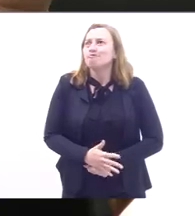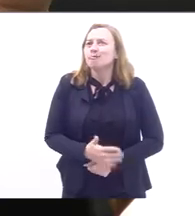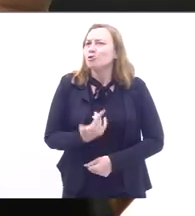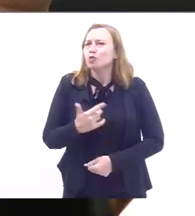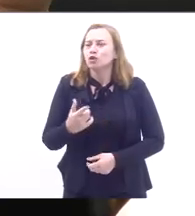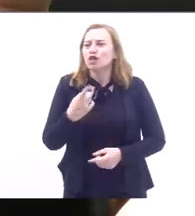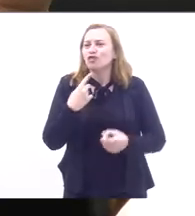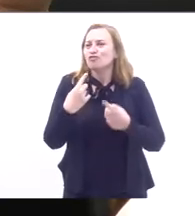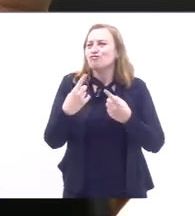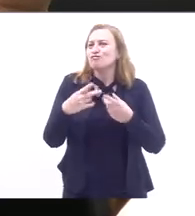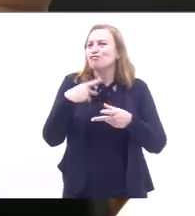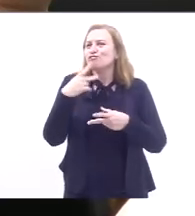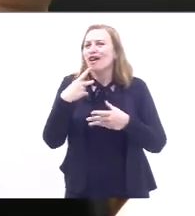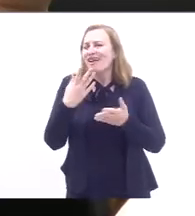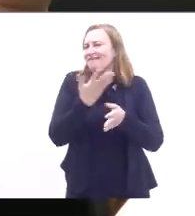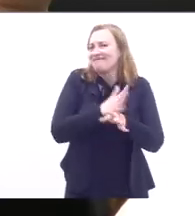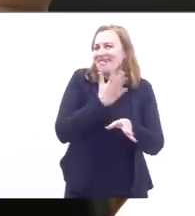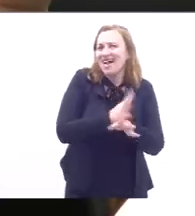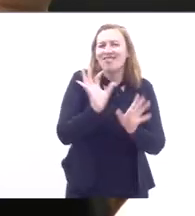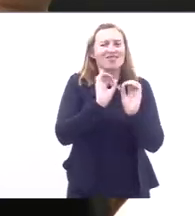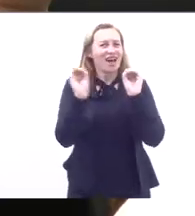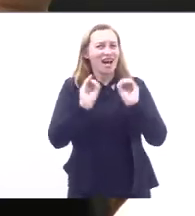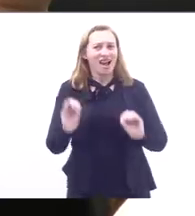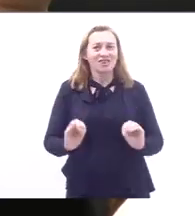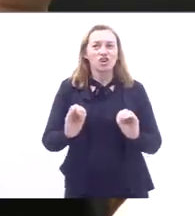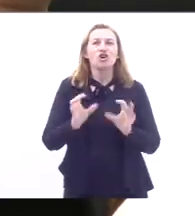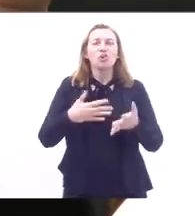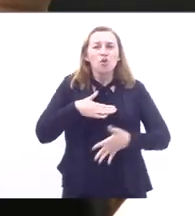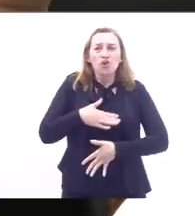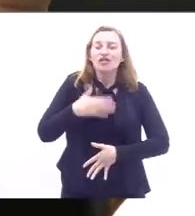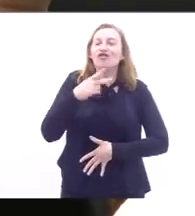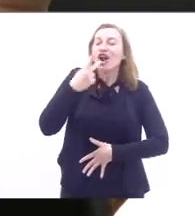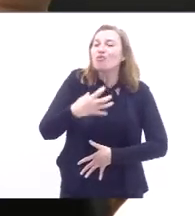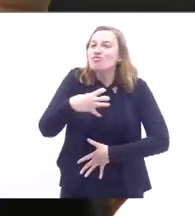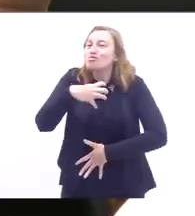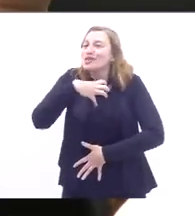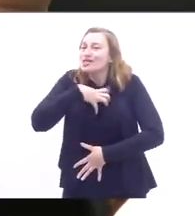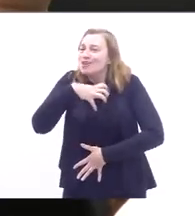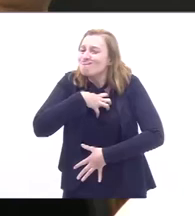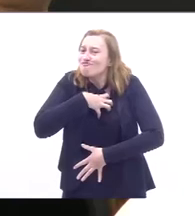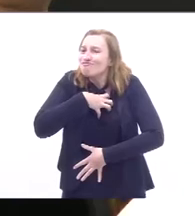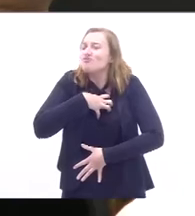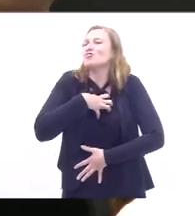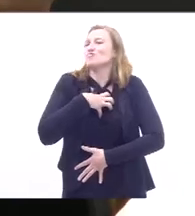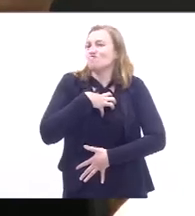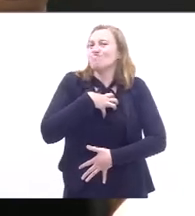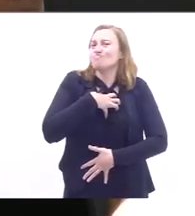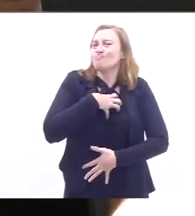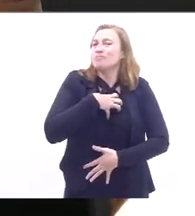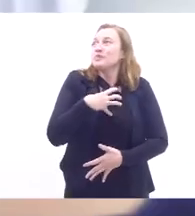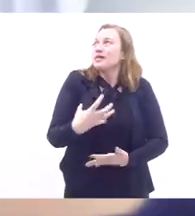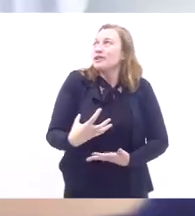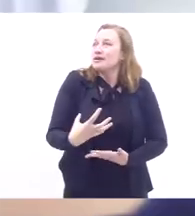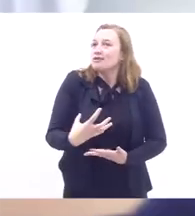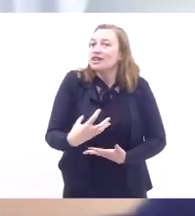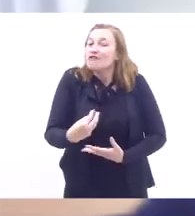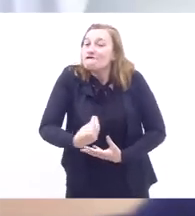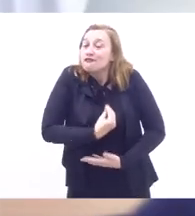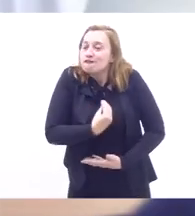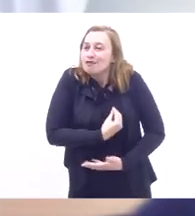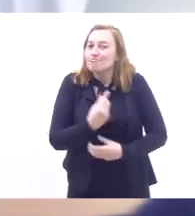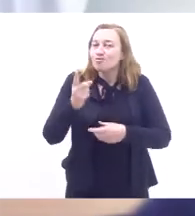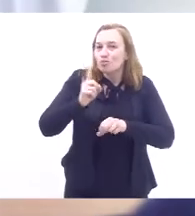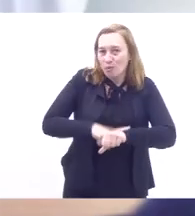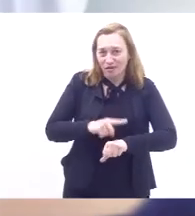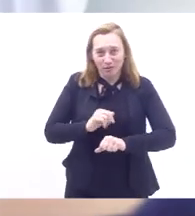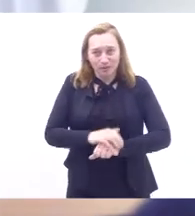discurso ensaiado, não gosto de fazer discurso ensaiado, eu gosto de falar o que a gente sente, o que a gente está vivendo naquele